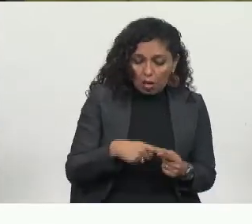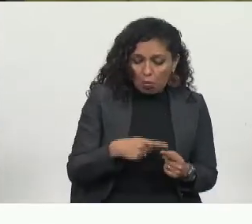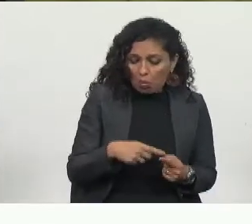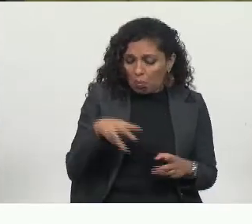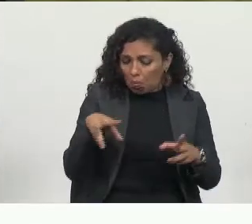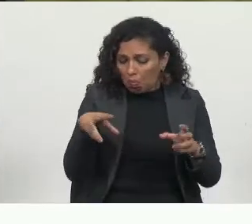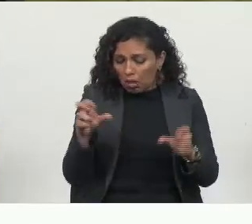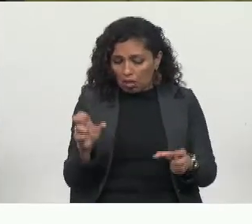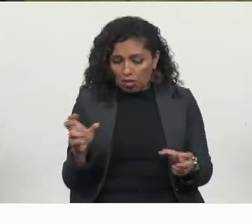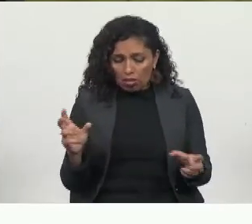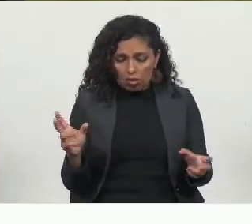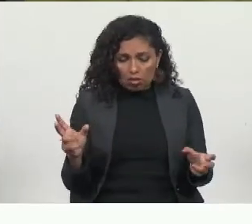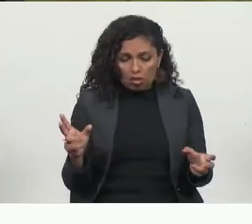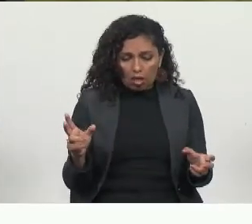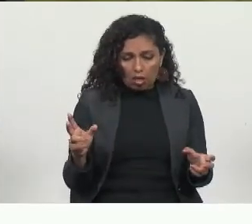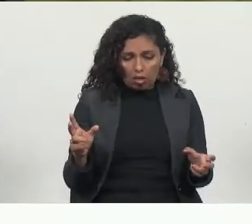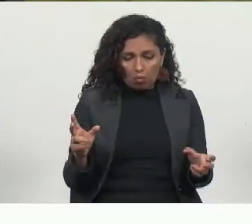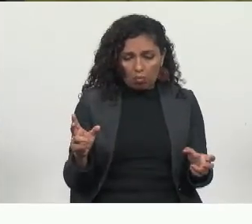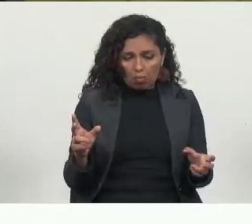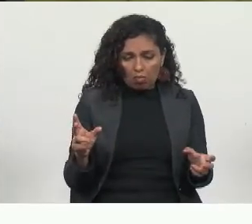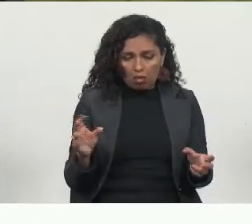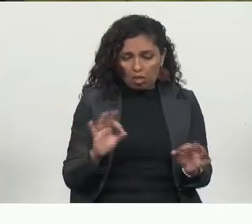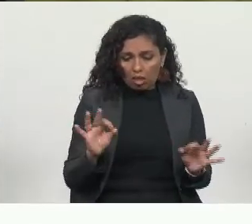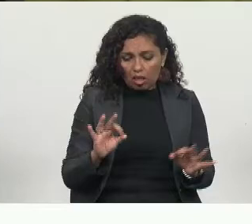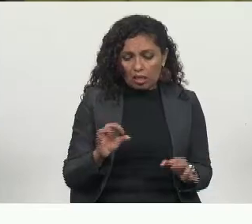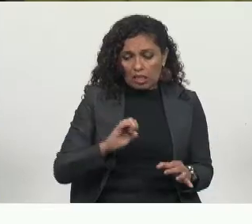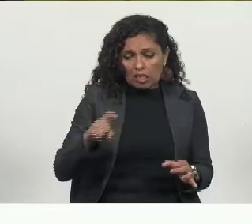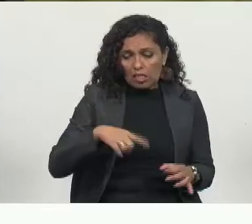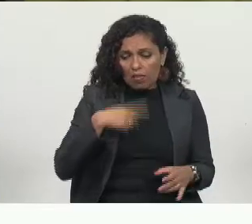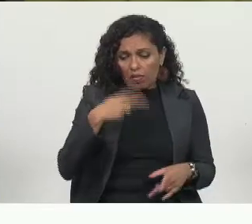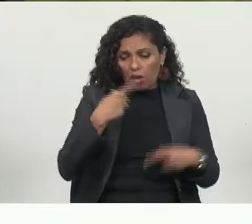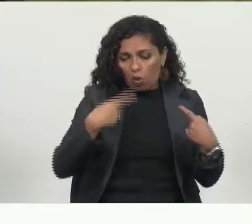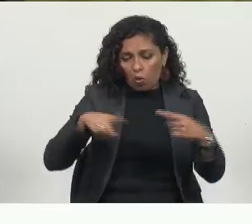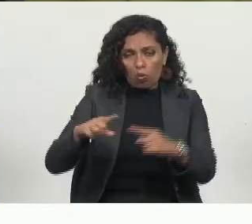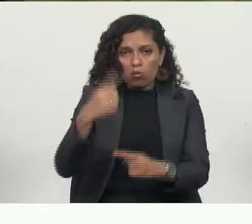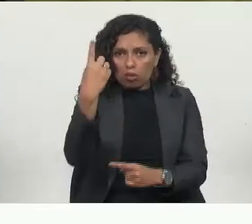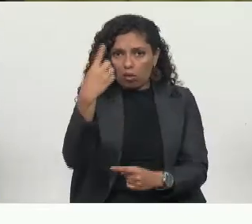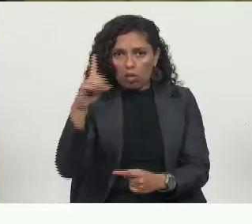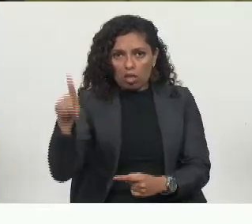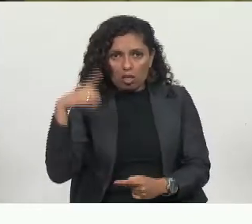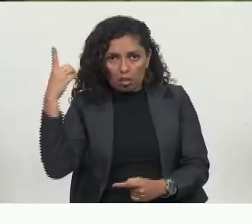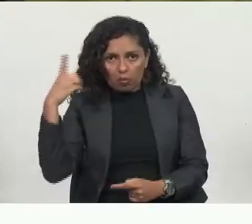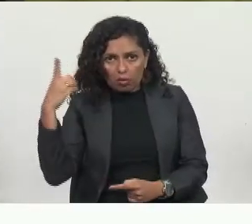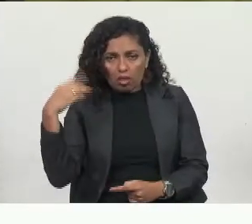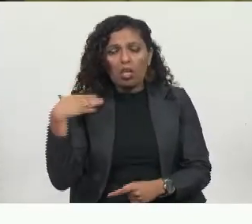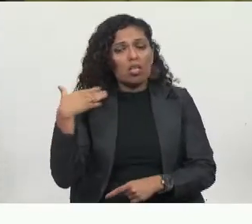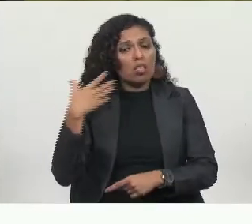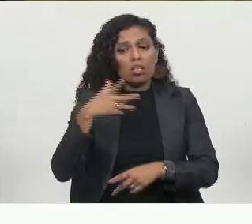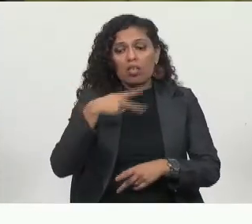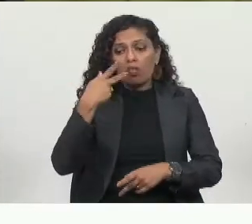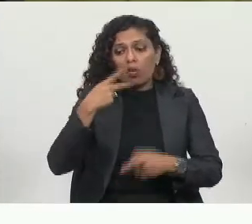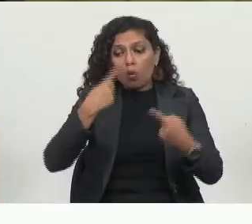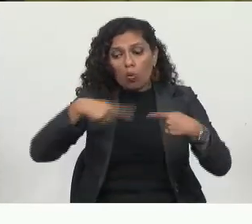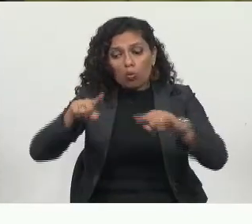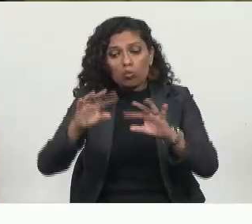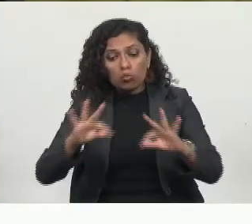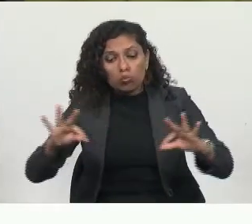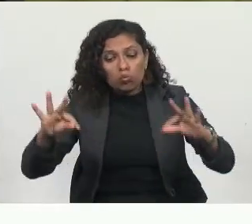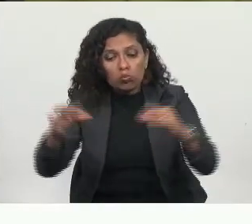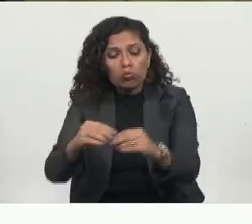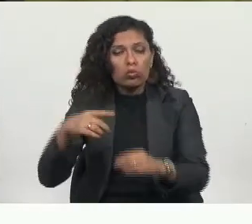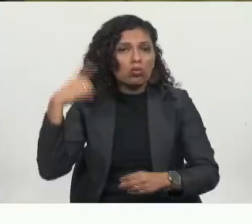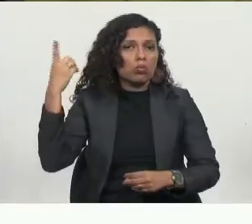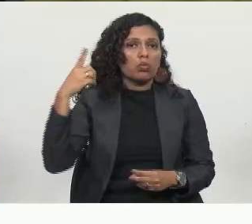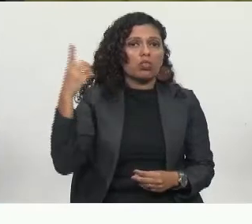você desmoraliza essa casa, todos nós somos desmoralizados. E a judicialização, a mudança dos votos que